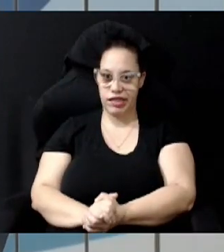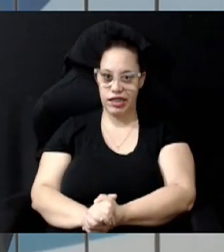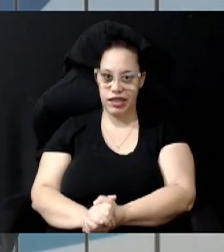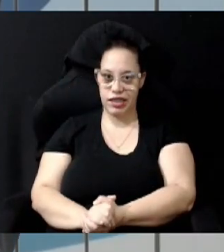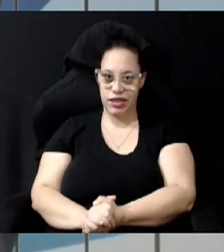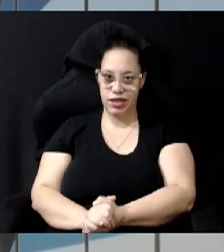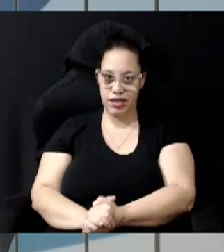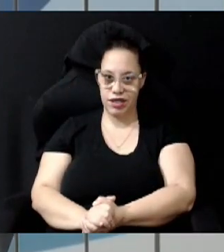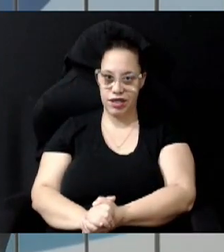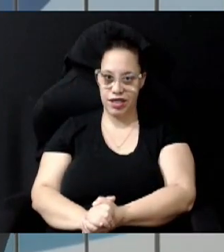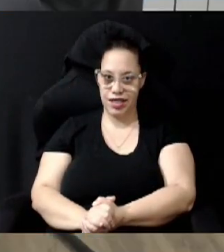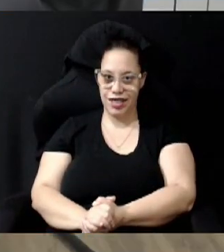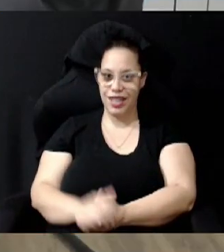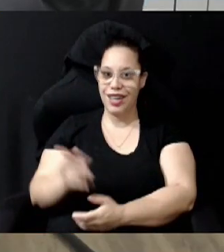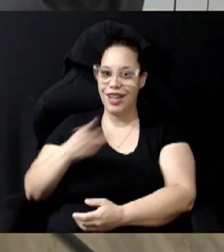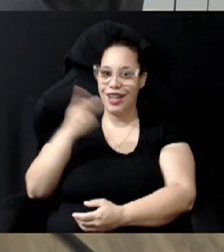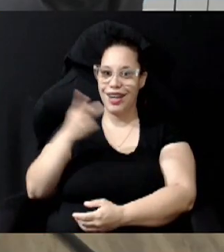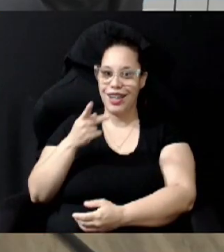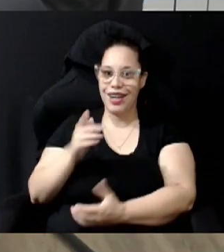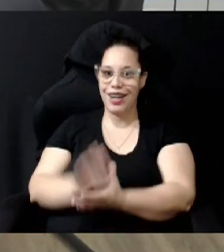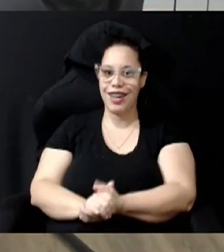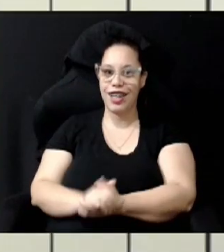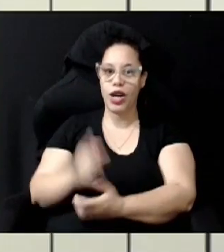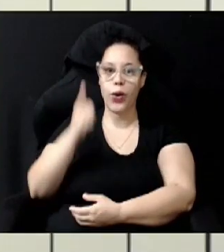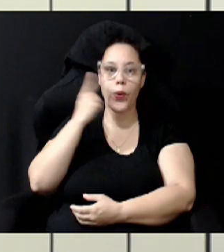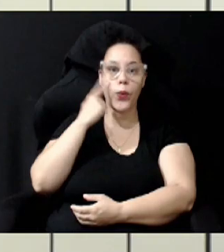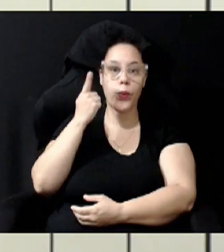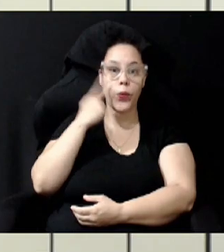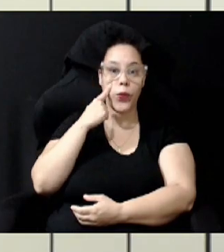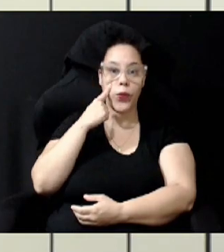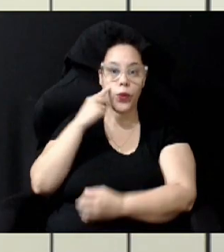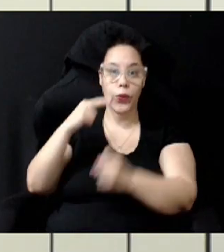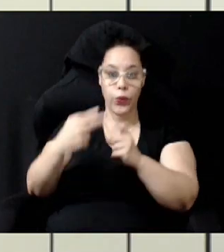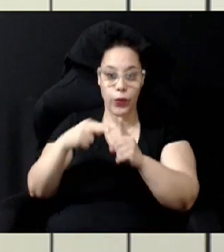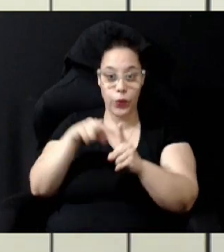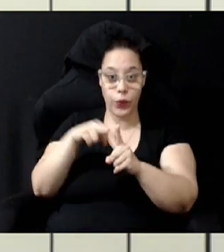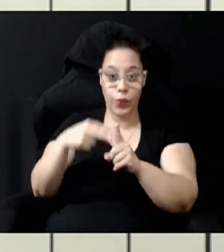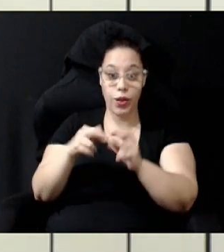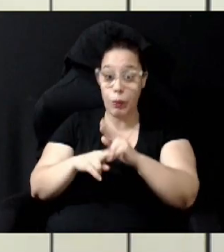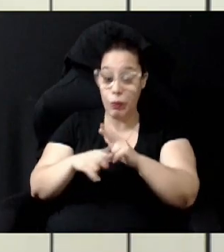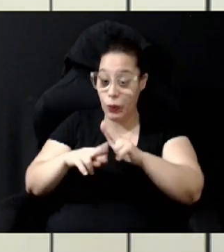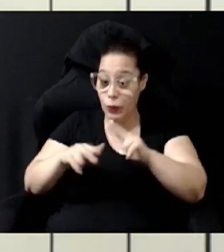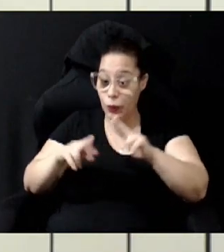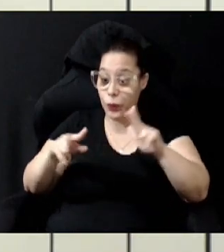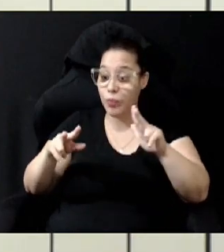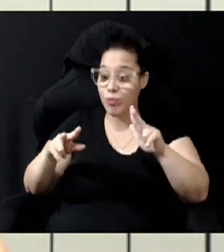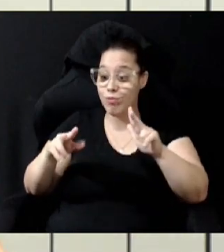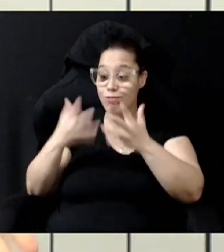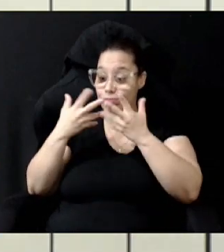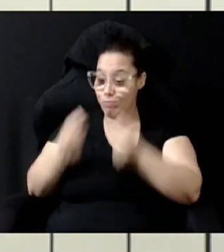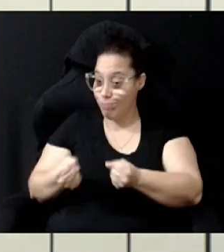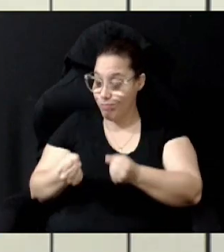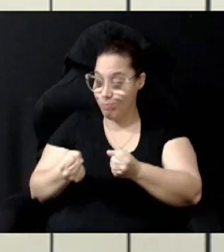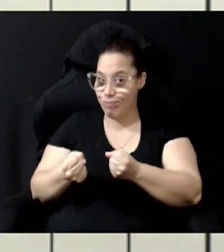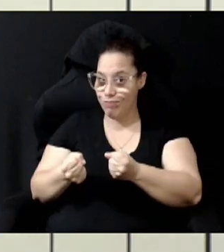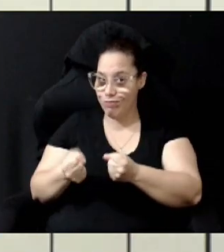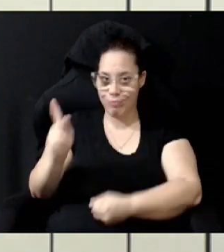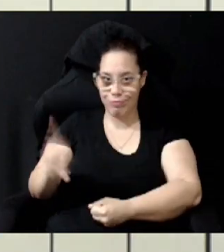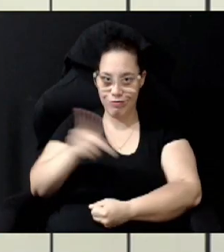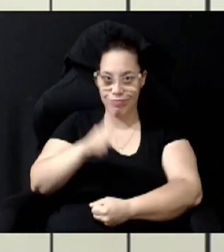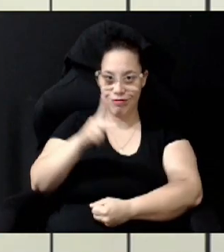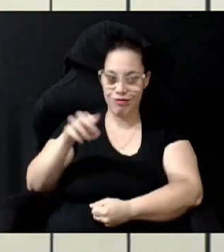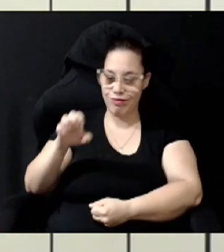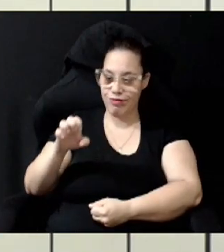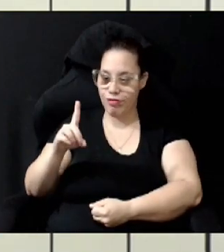falar. Gente, olha só, né? Ponto de vista hoje um pouco diferente. Estamos recebendo o professor Pedro, né? Além